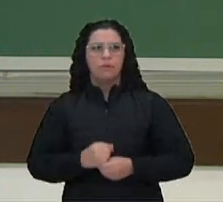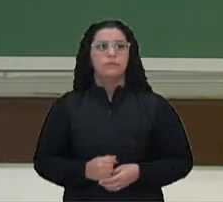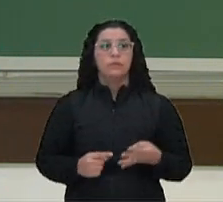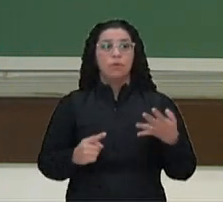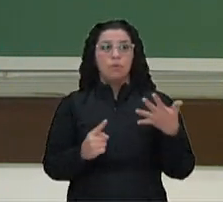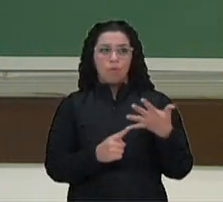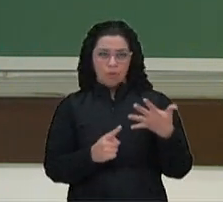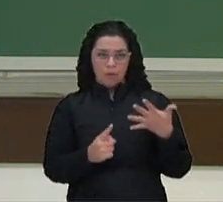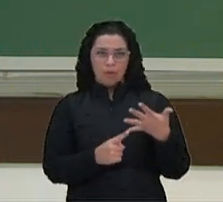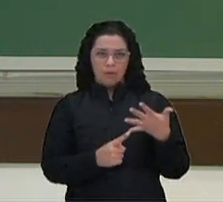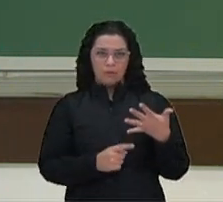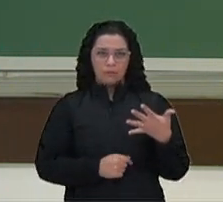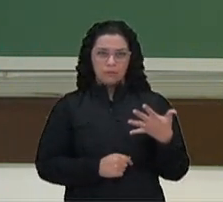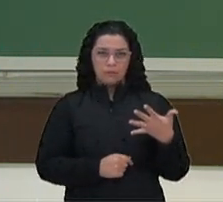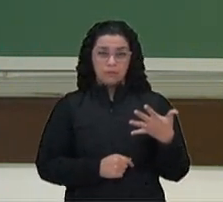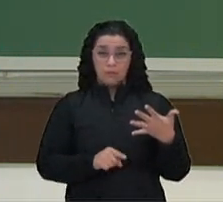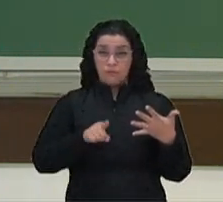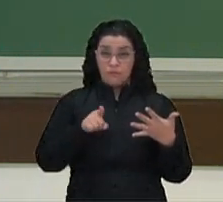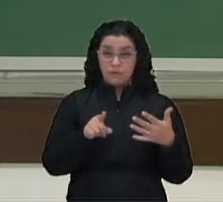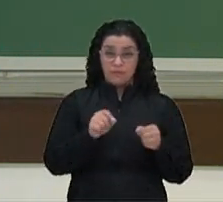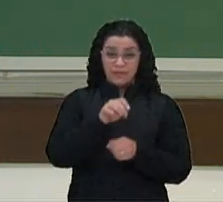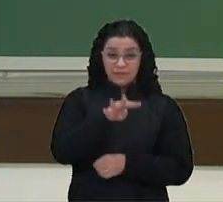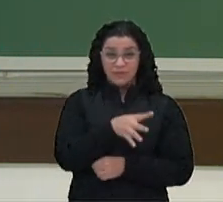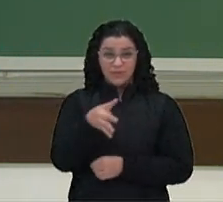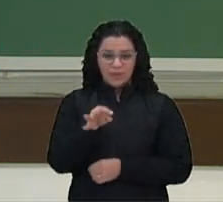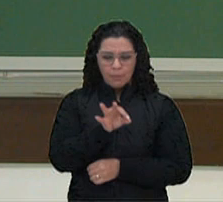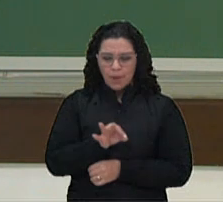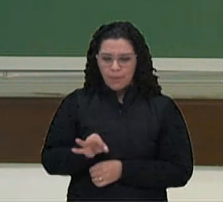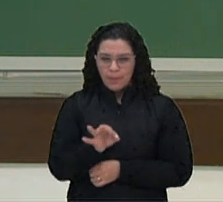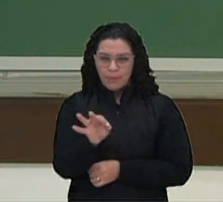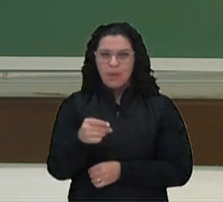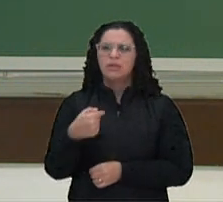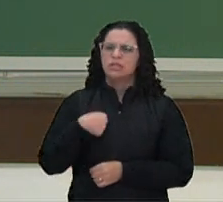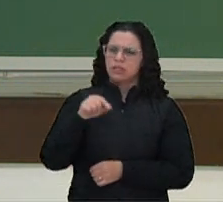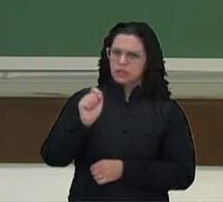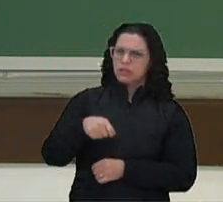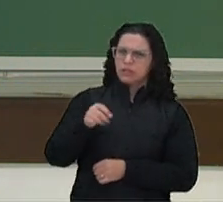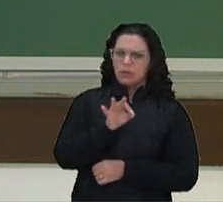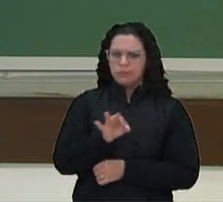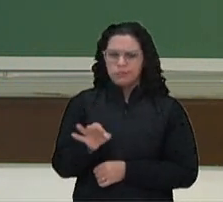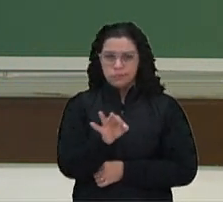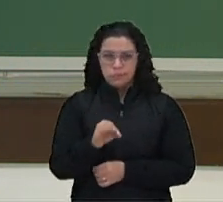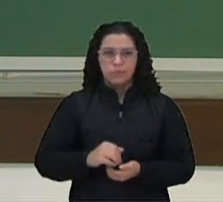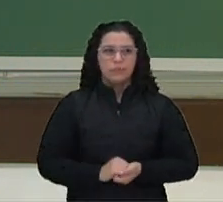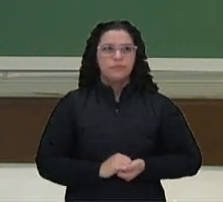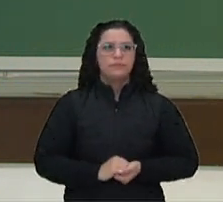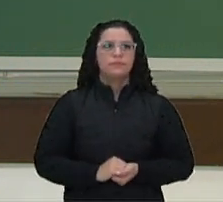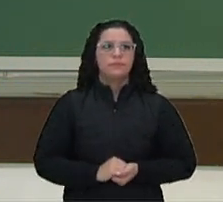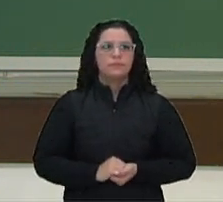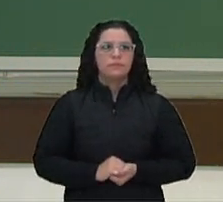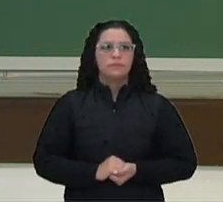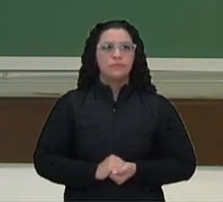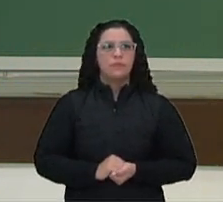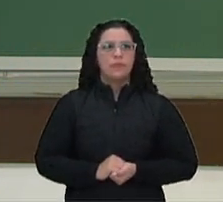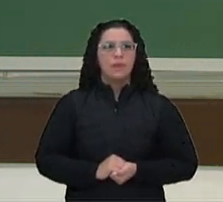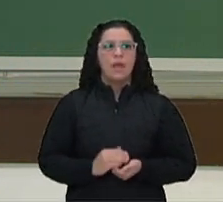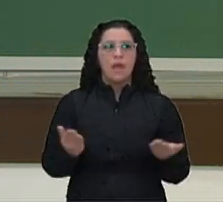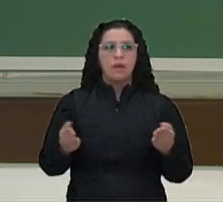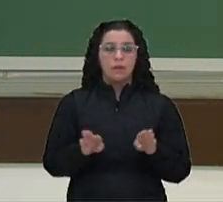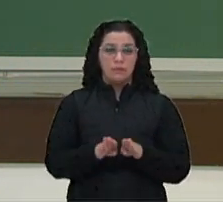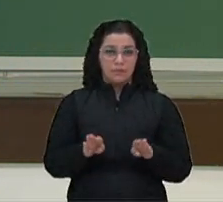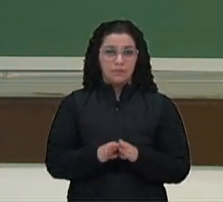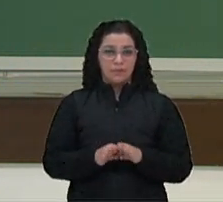Four, do you go swimming? Yes, I go swimming. Number four, do you play